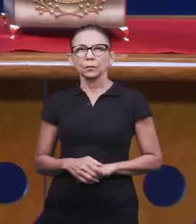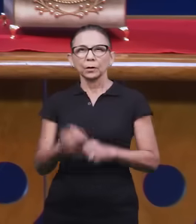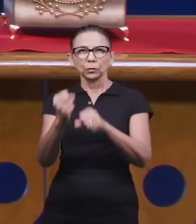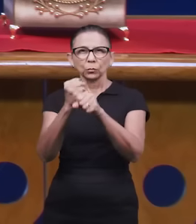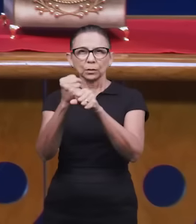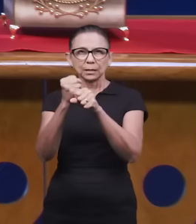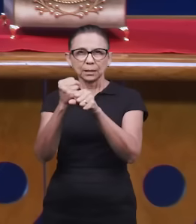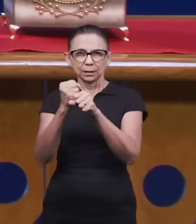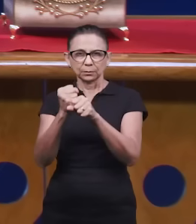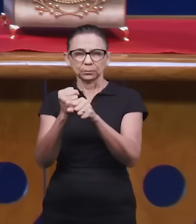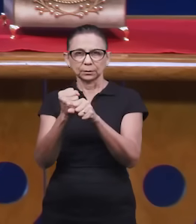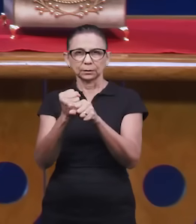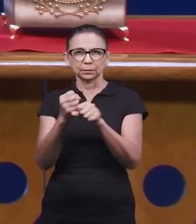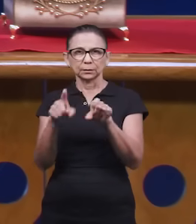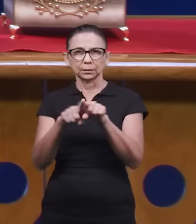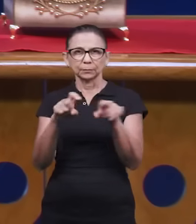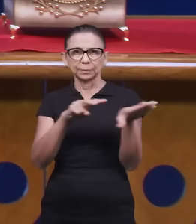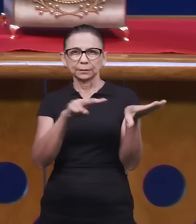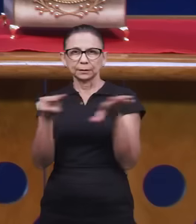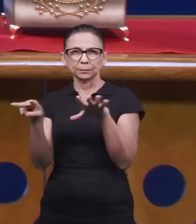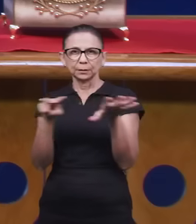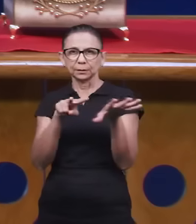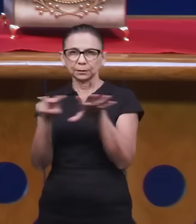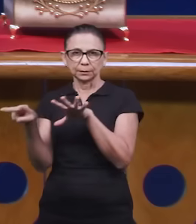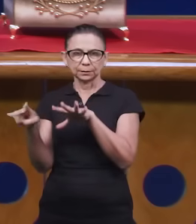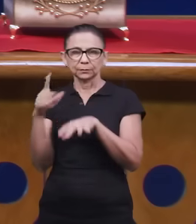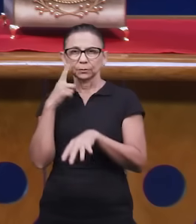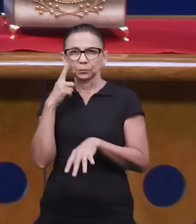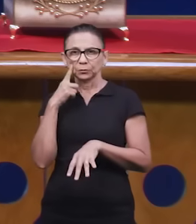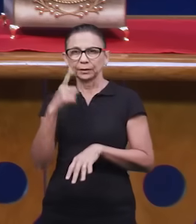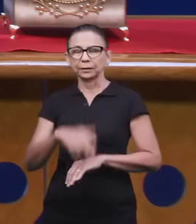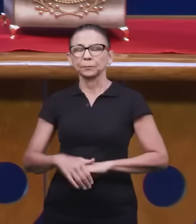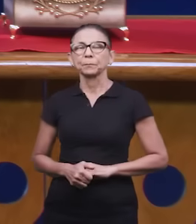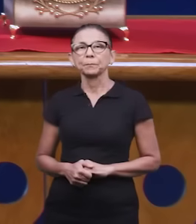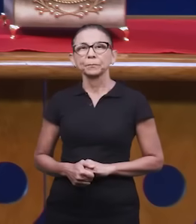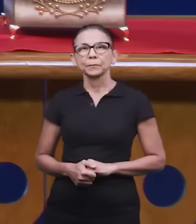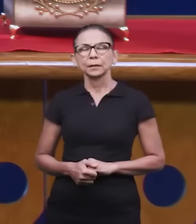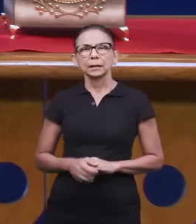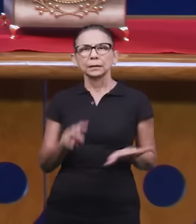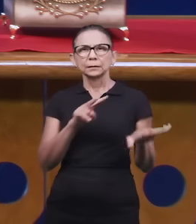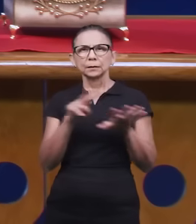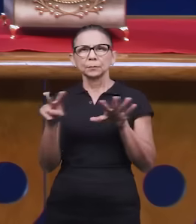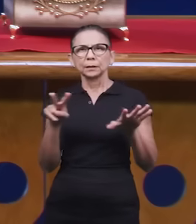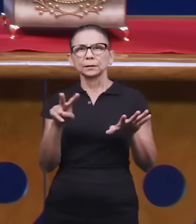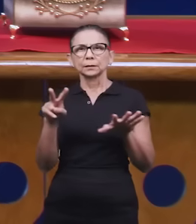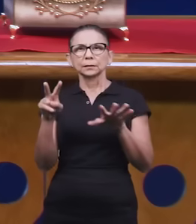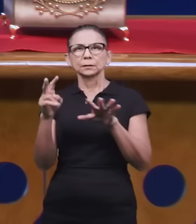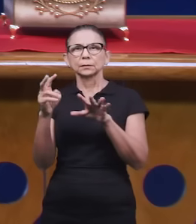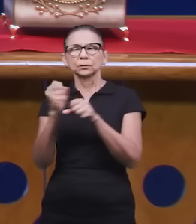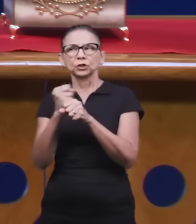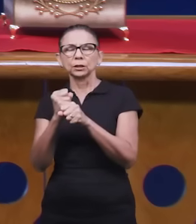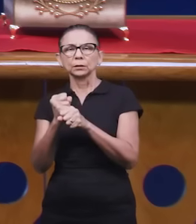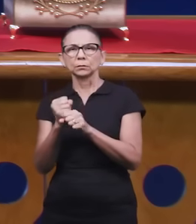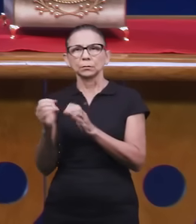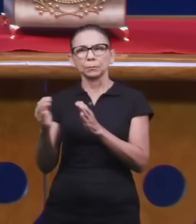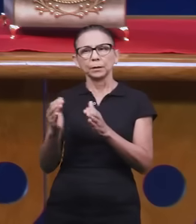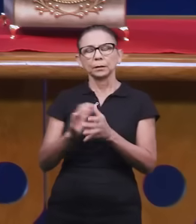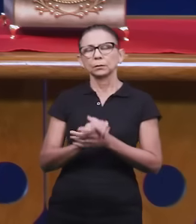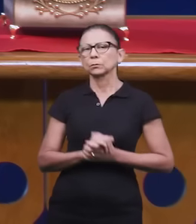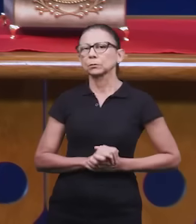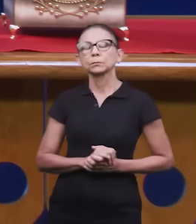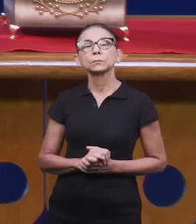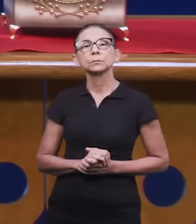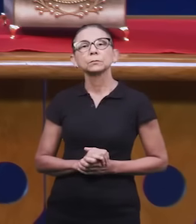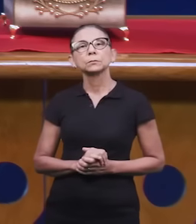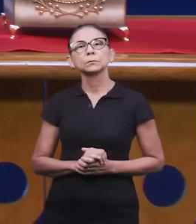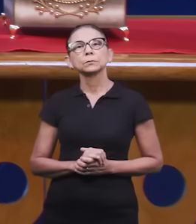anos, aqui embaixo está a correspondente nos anos normais. Semanas de anos, tempo.